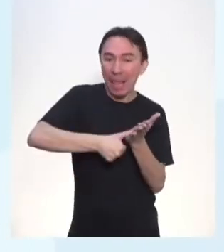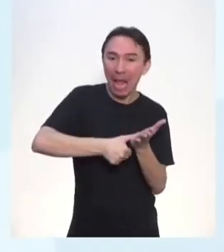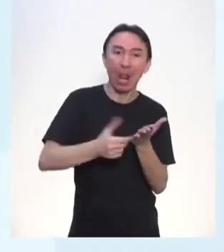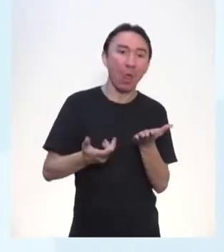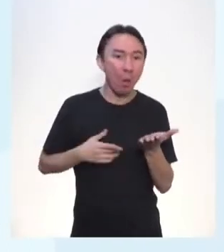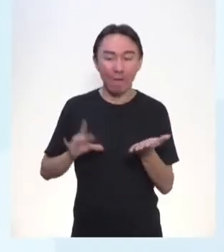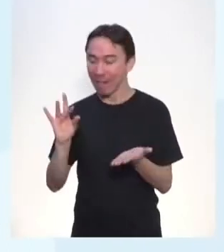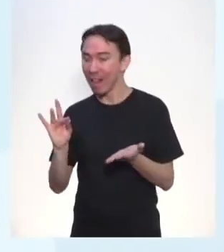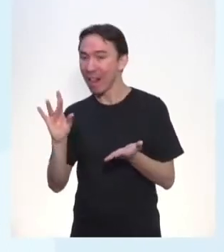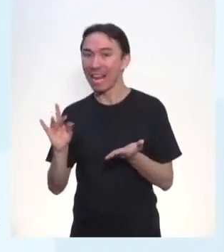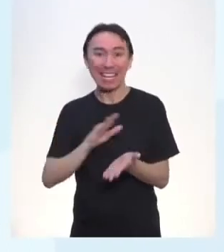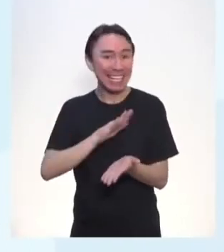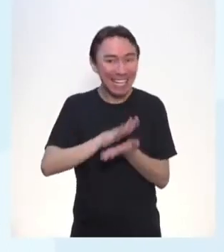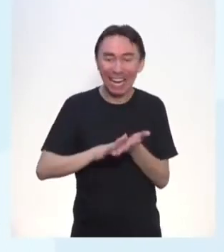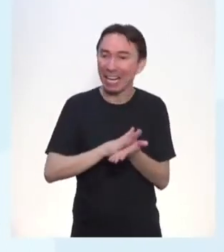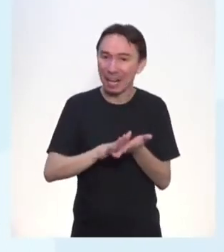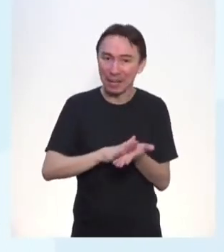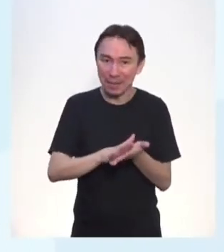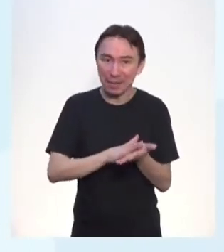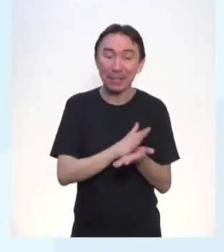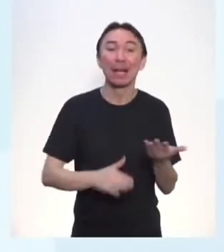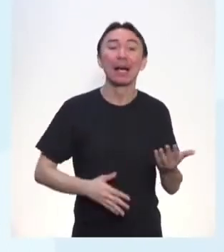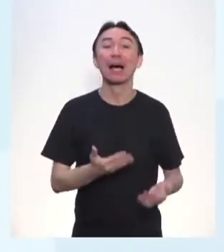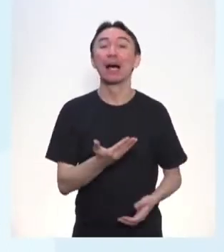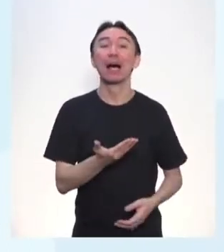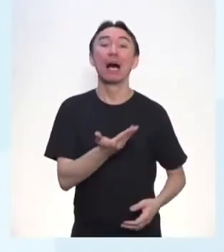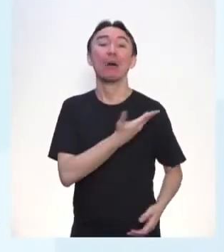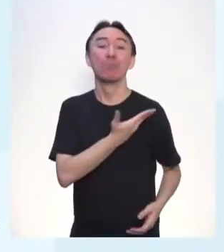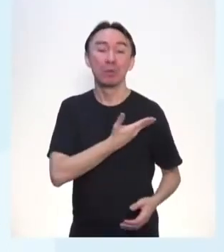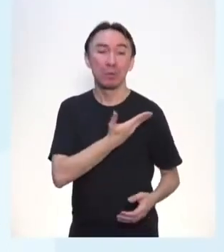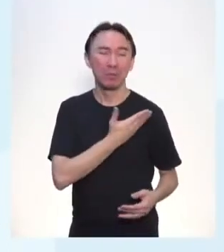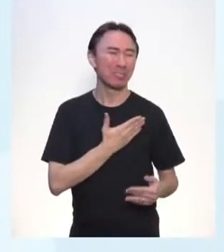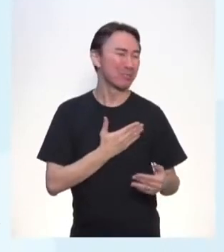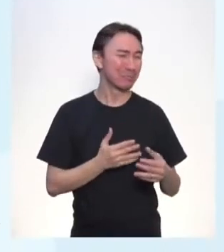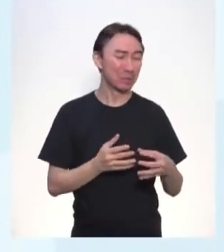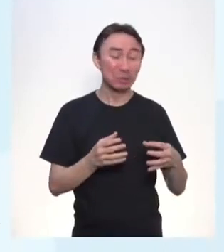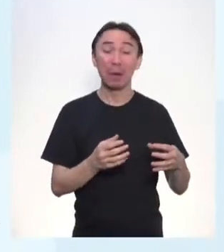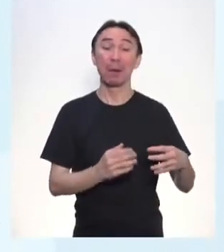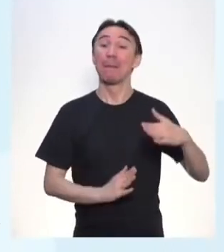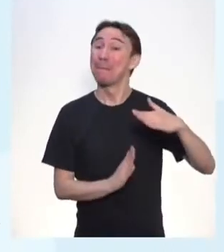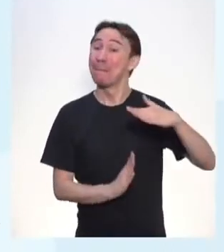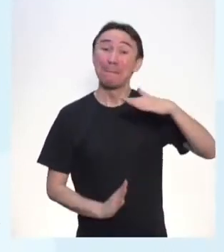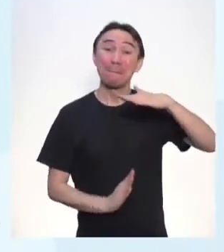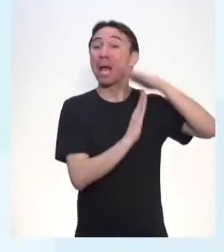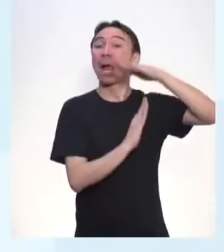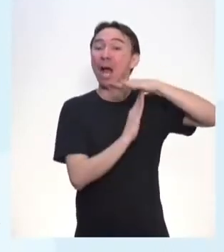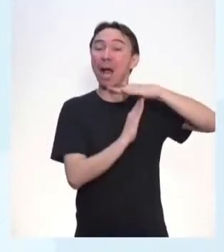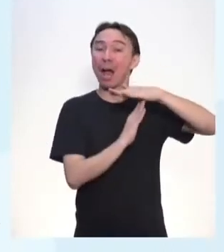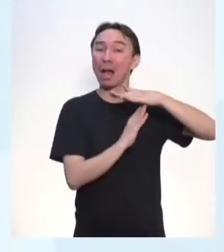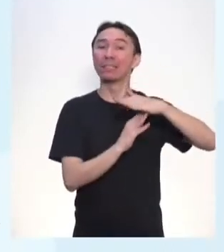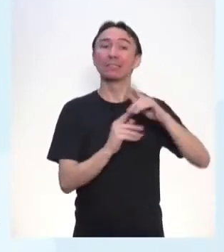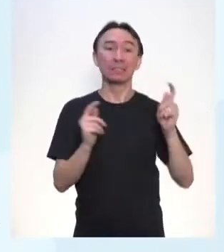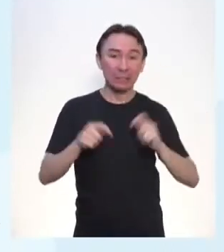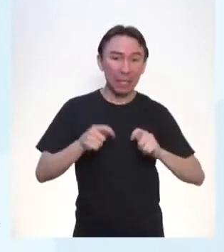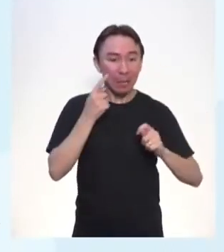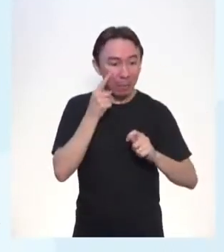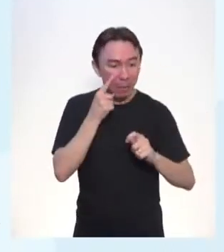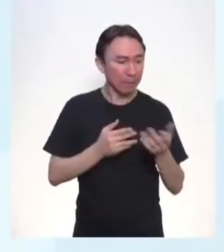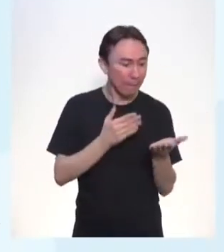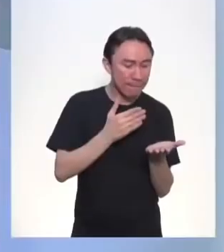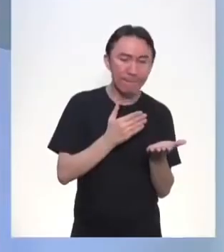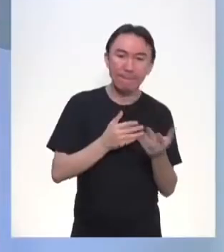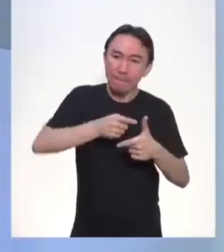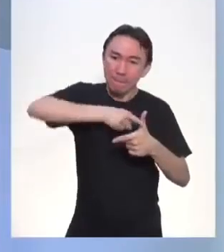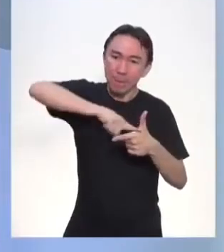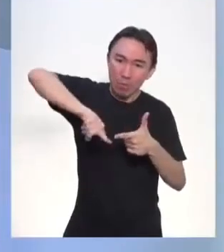o número máximo de amigos, no caso, que o grupo, né, poderá ter para que isso seja possível?